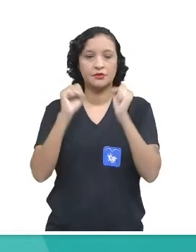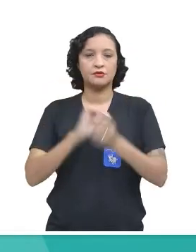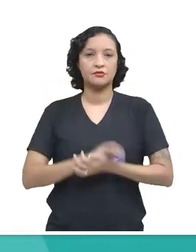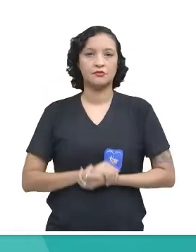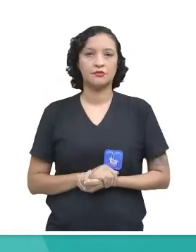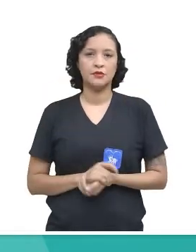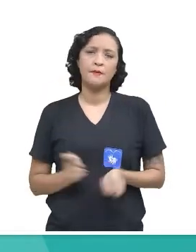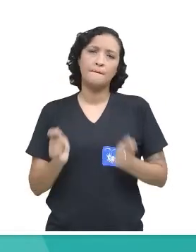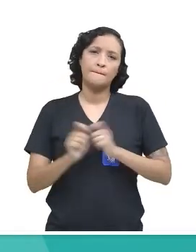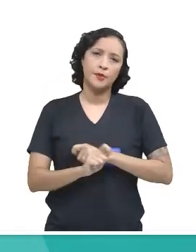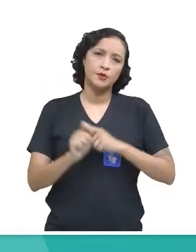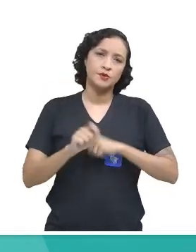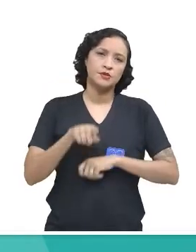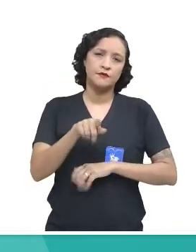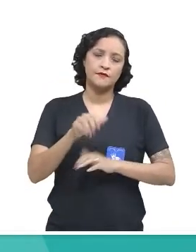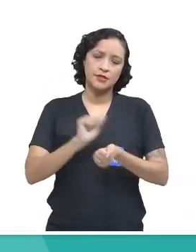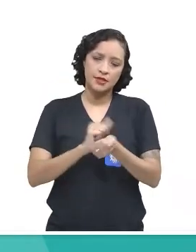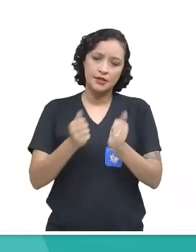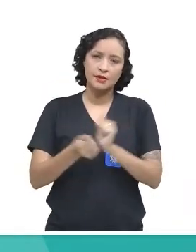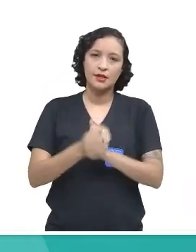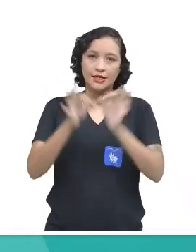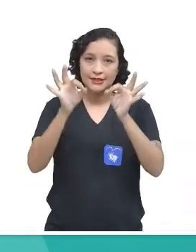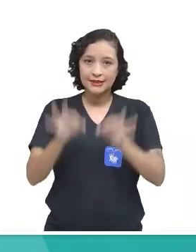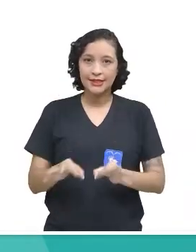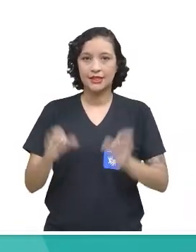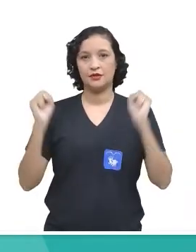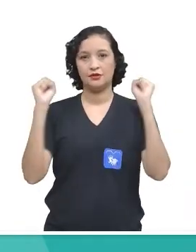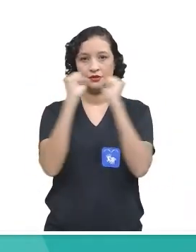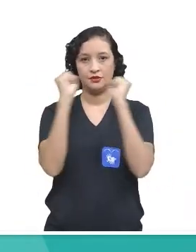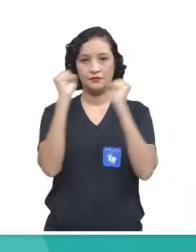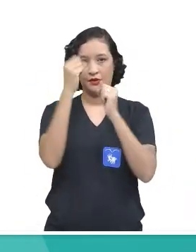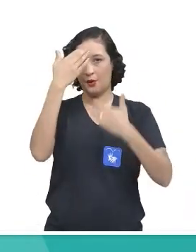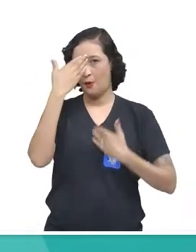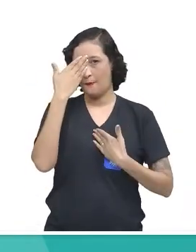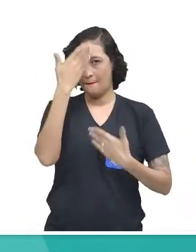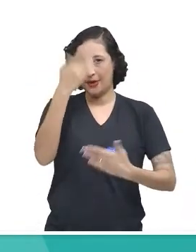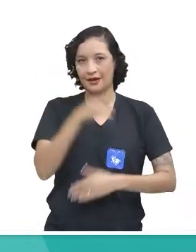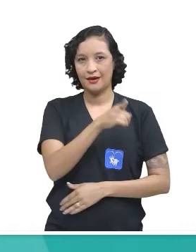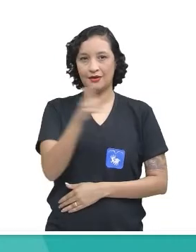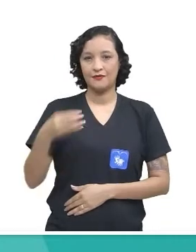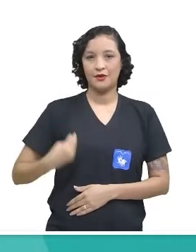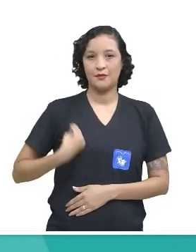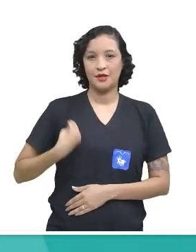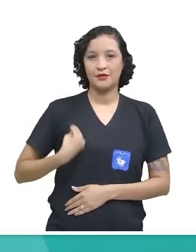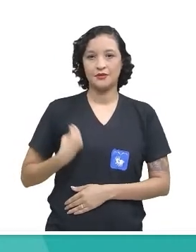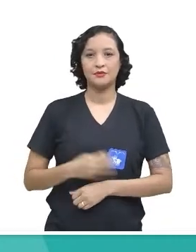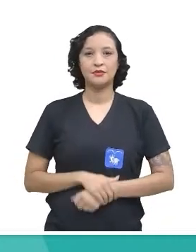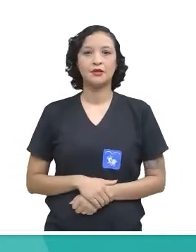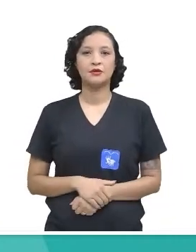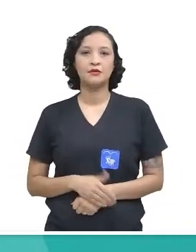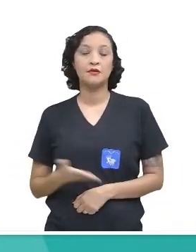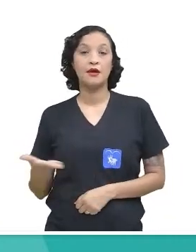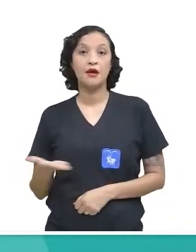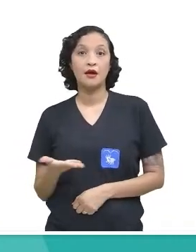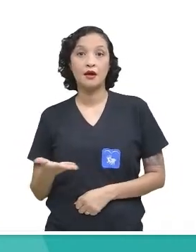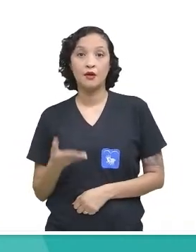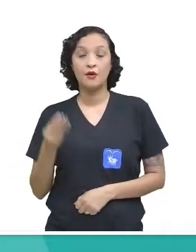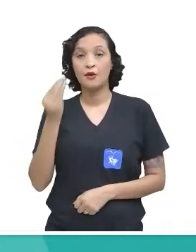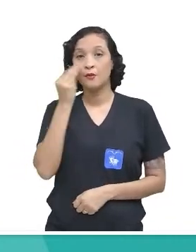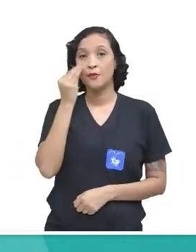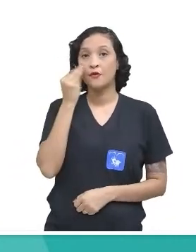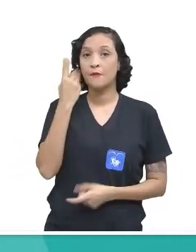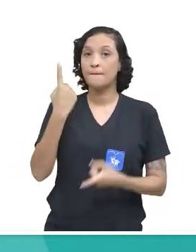uma atividade adequada. Certo? Obrigada a todos que participaram. Agora nós vamos saber por que,